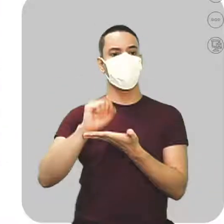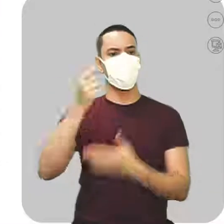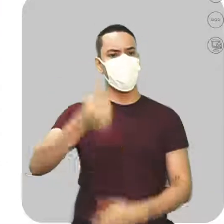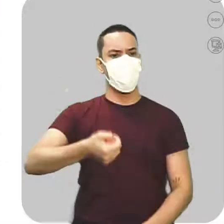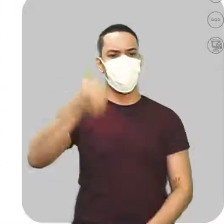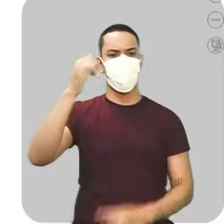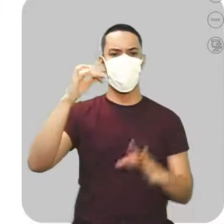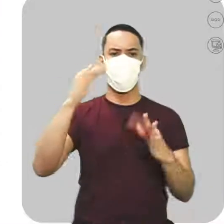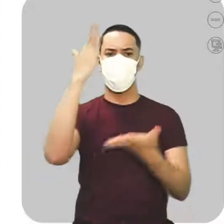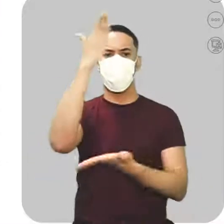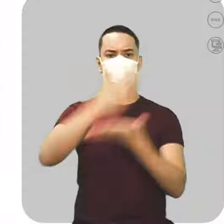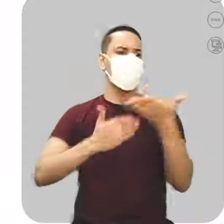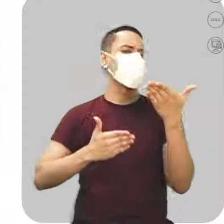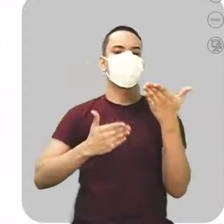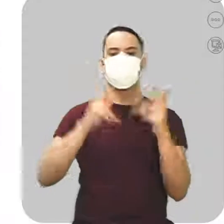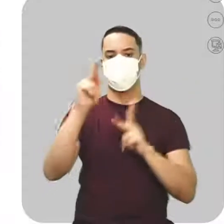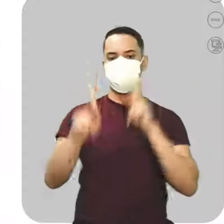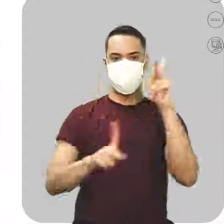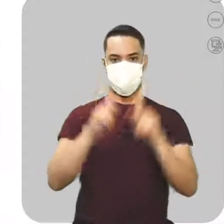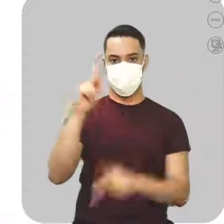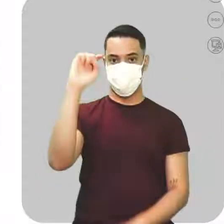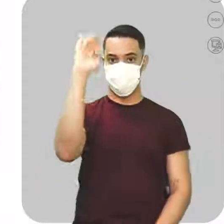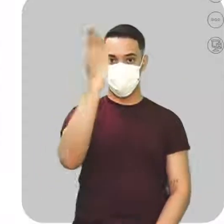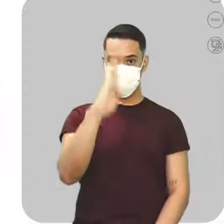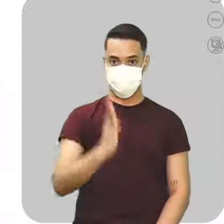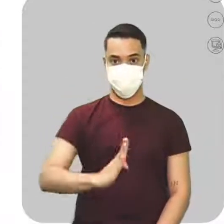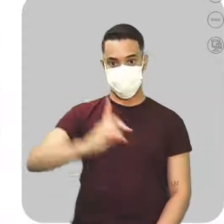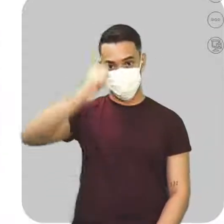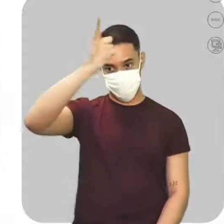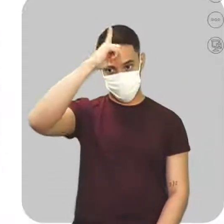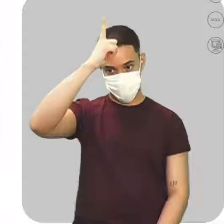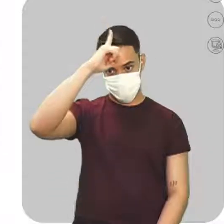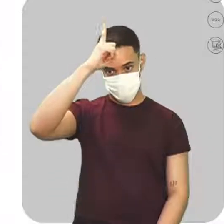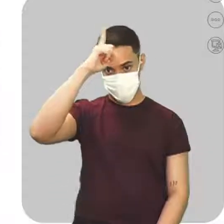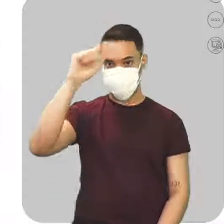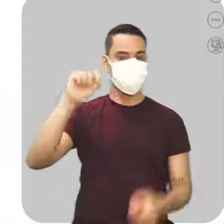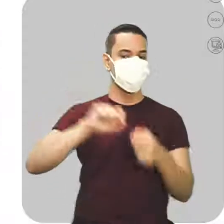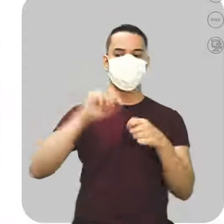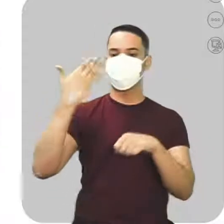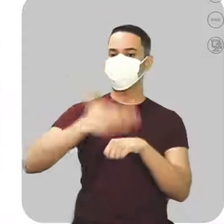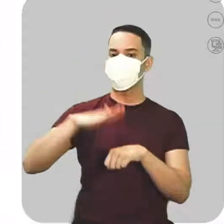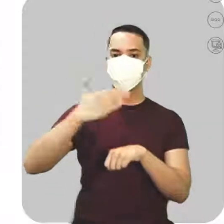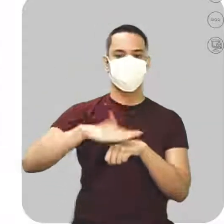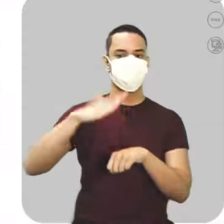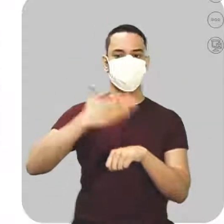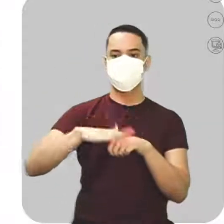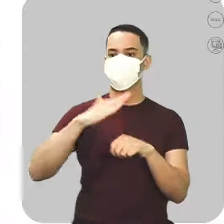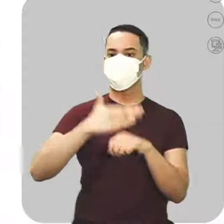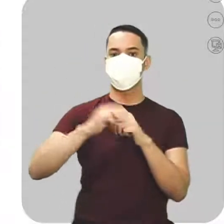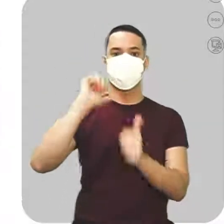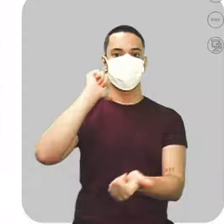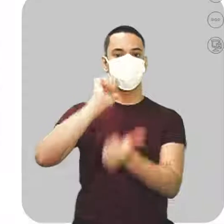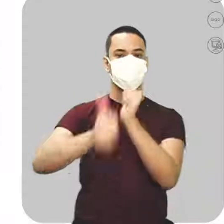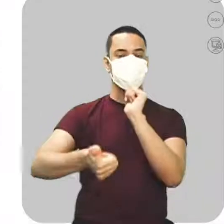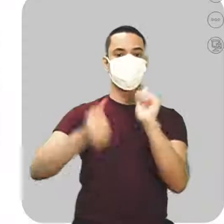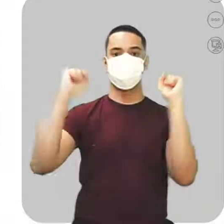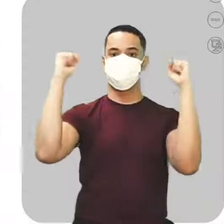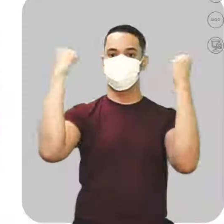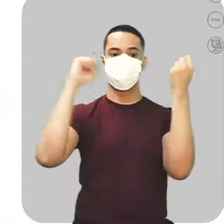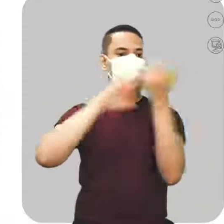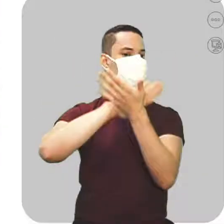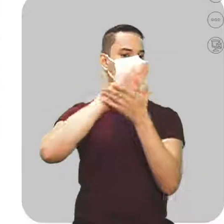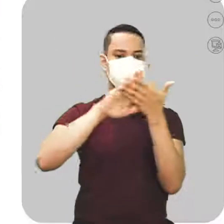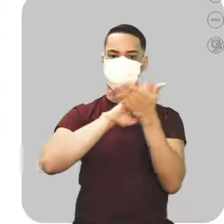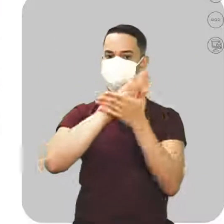quase metade da população brasileira adulta não pratica atividades físicas na